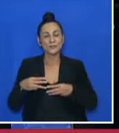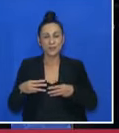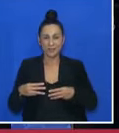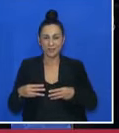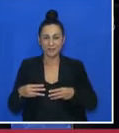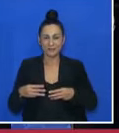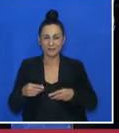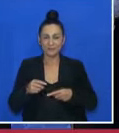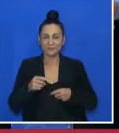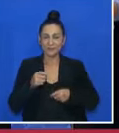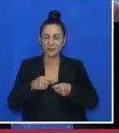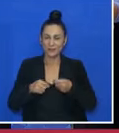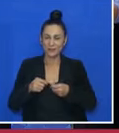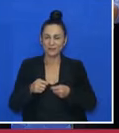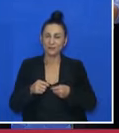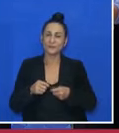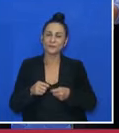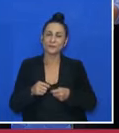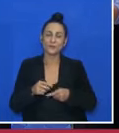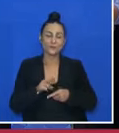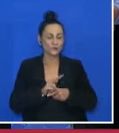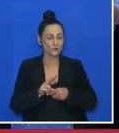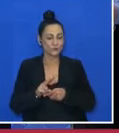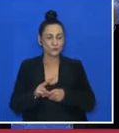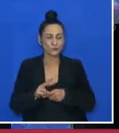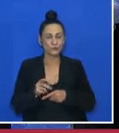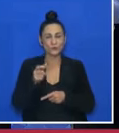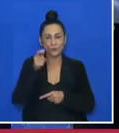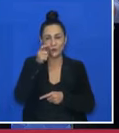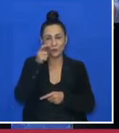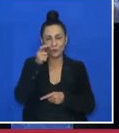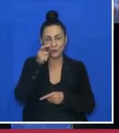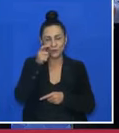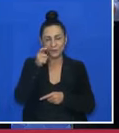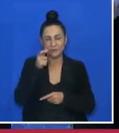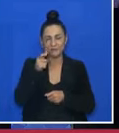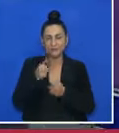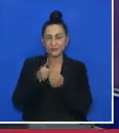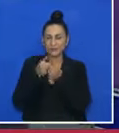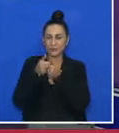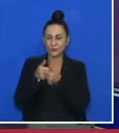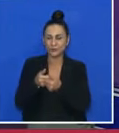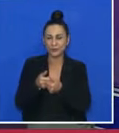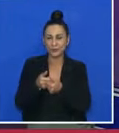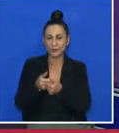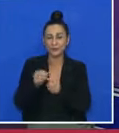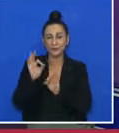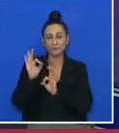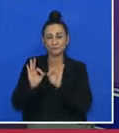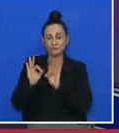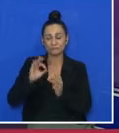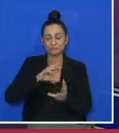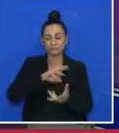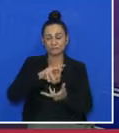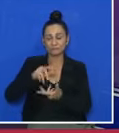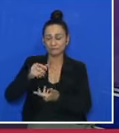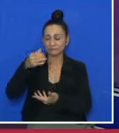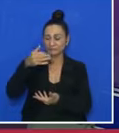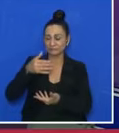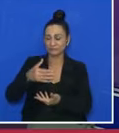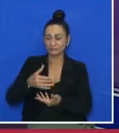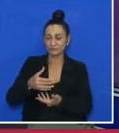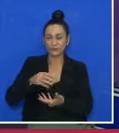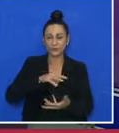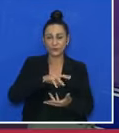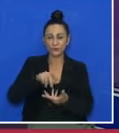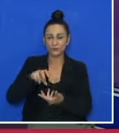o Astrogildo Silva Queiroz e o Francisco Wagner Oliveira Silva, acompanharam de perto este procedimento de reabastecimento do suporte em